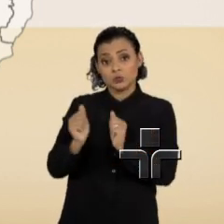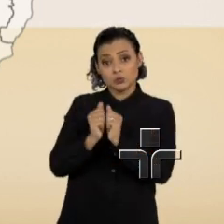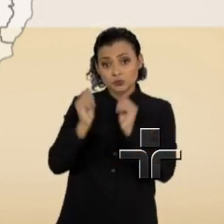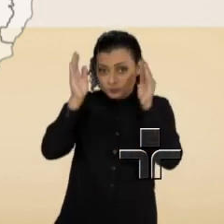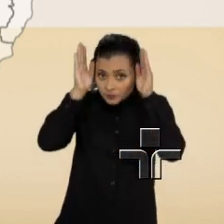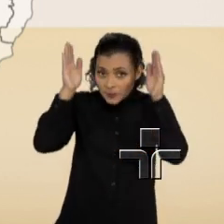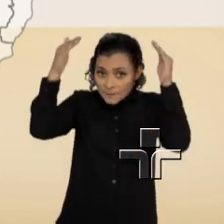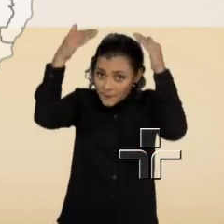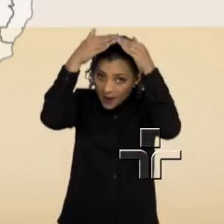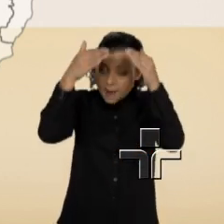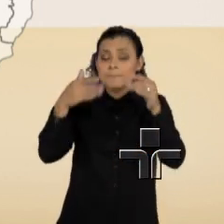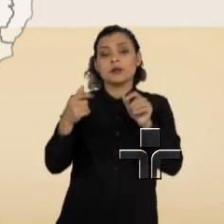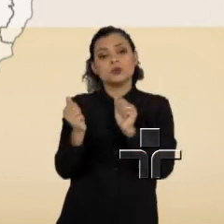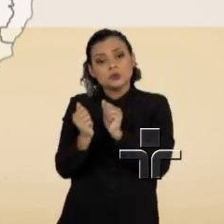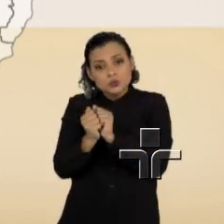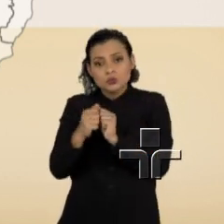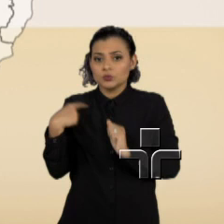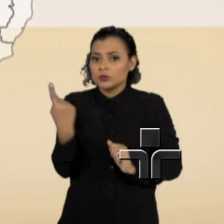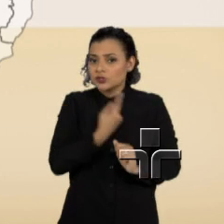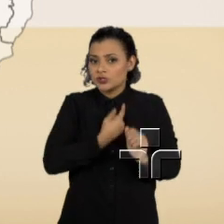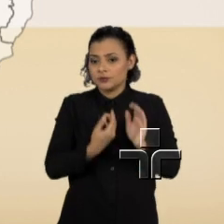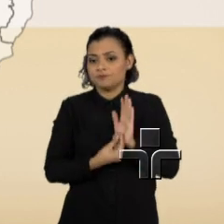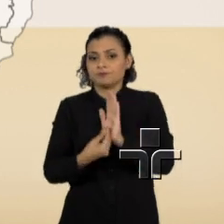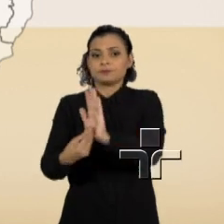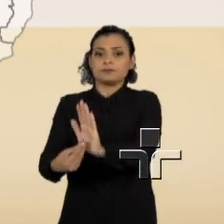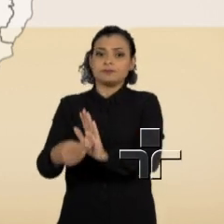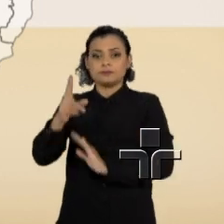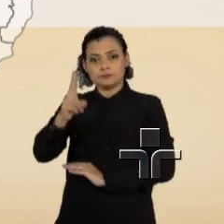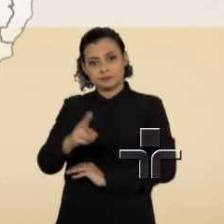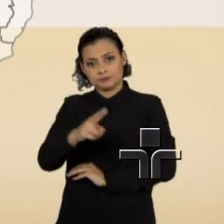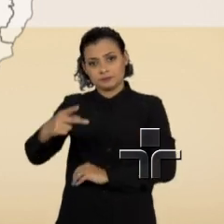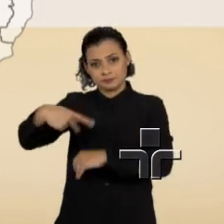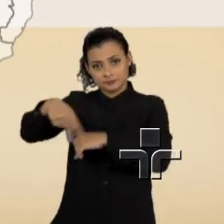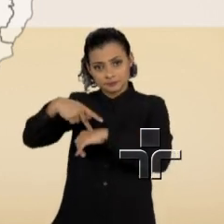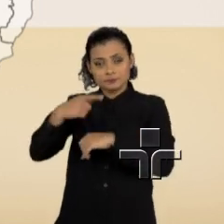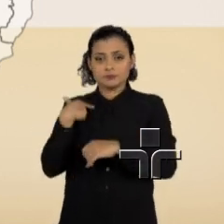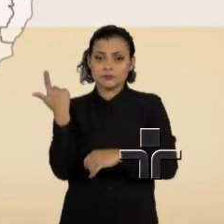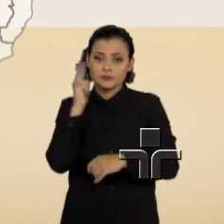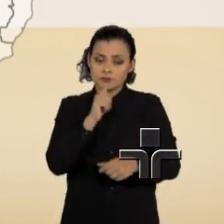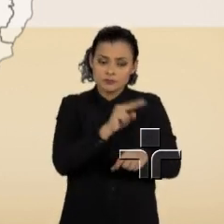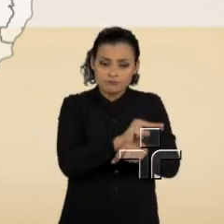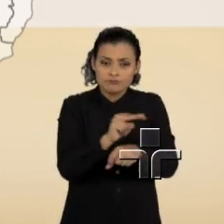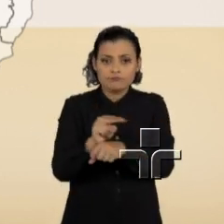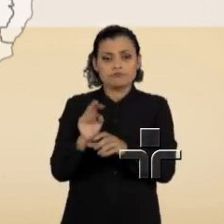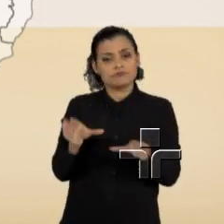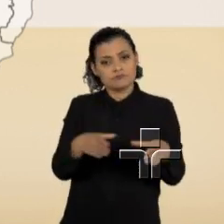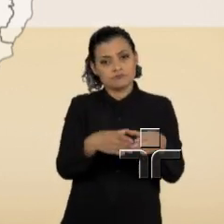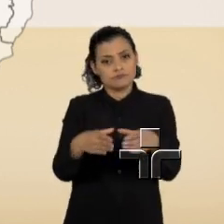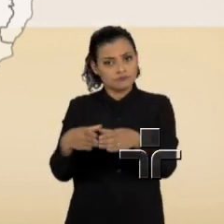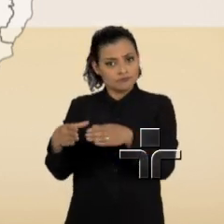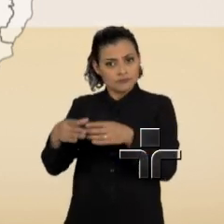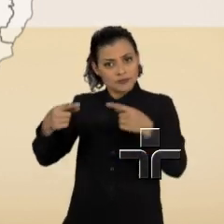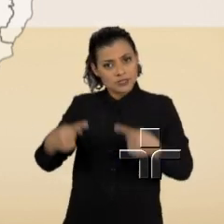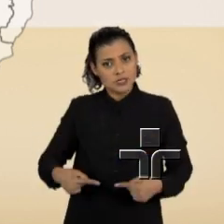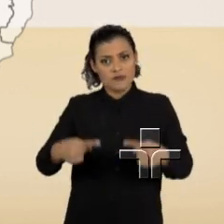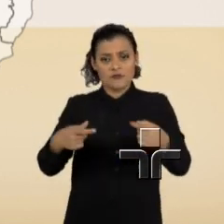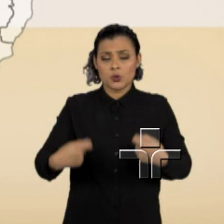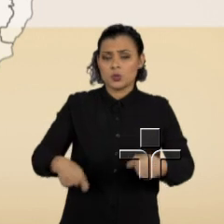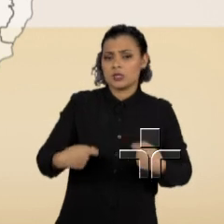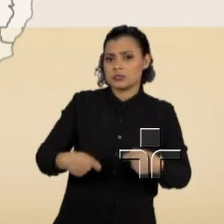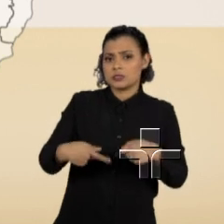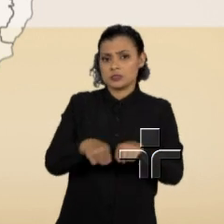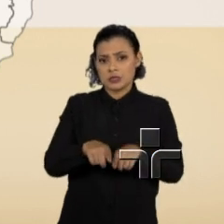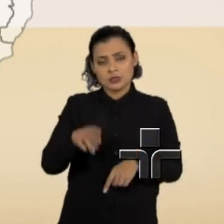Francisco, possamos levar as propostas de nossas comunidades, também desafios e necessidades para